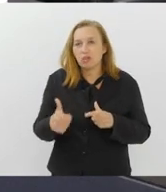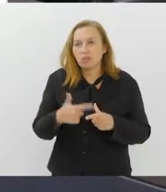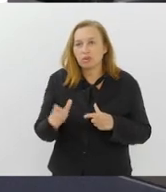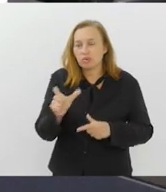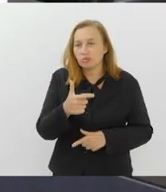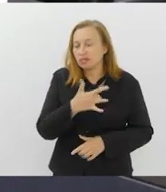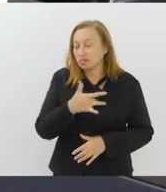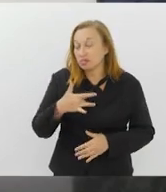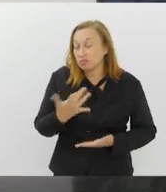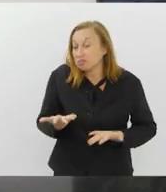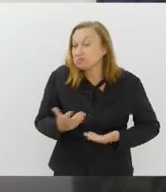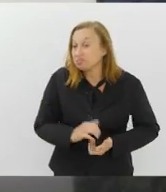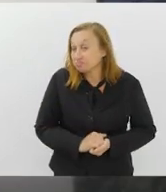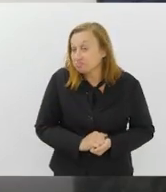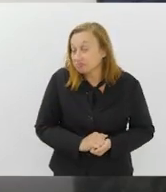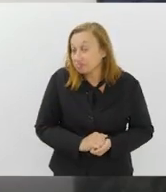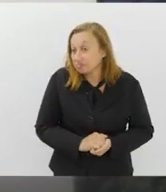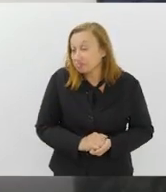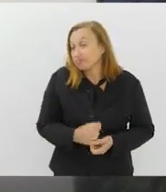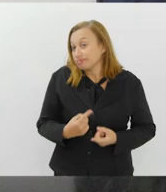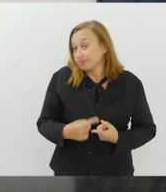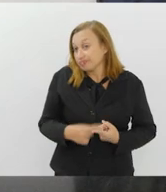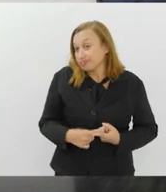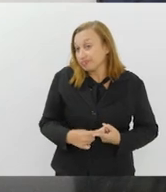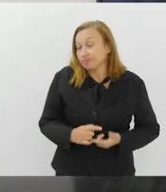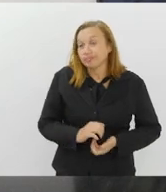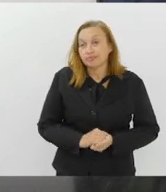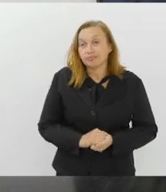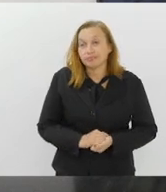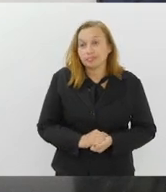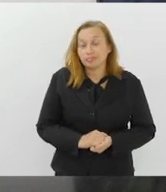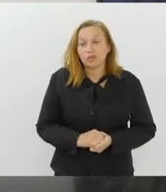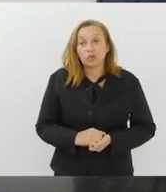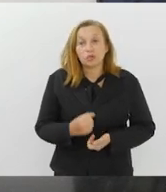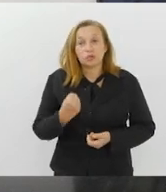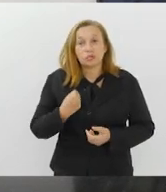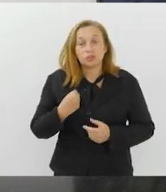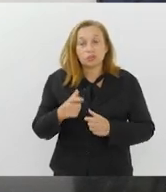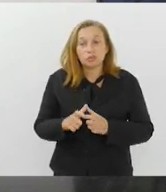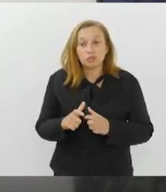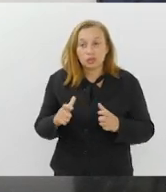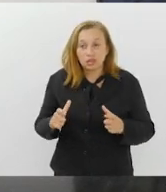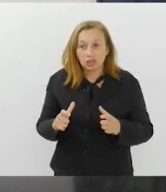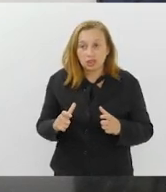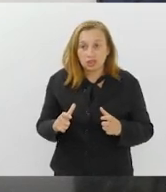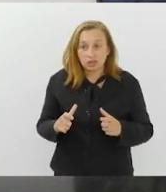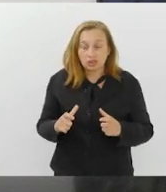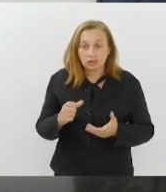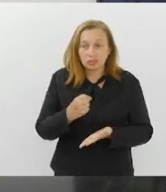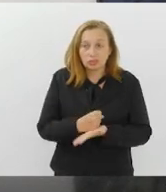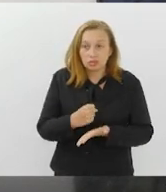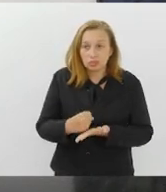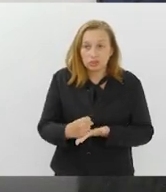As pessoas. O que ele quer dizer é o seguinte, aumentou muito no plano nos